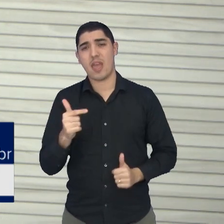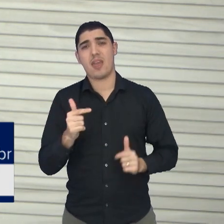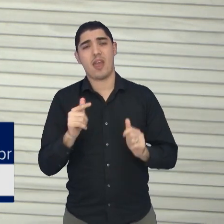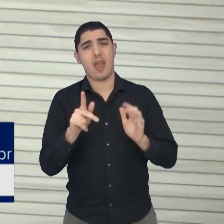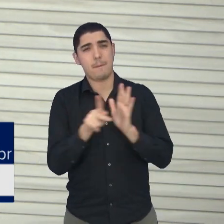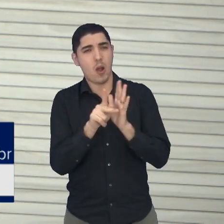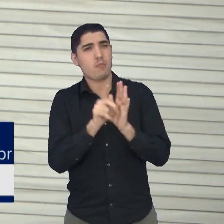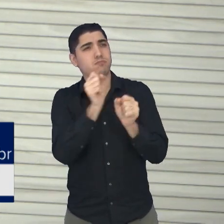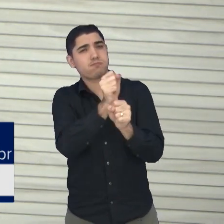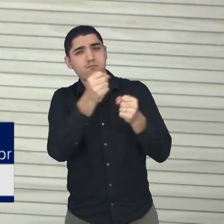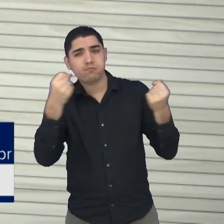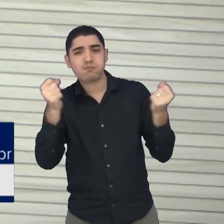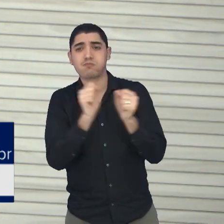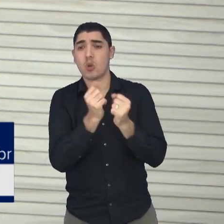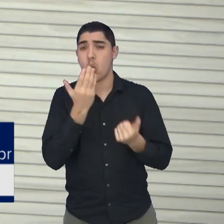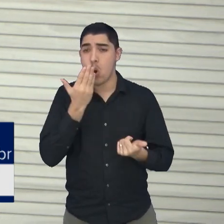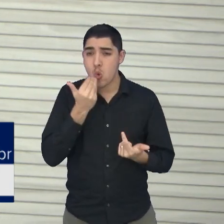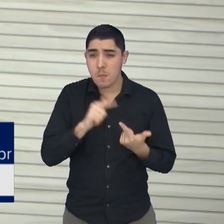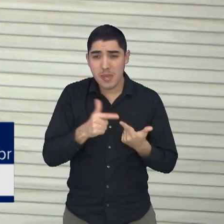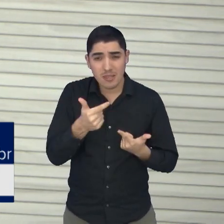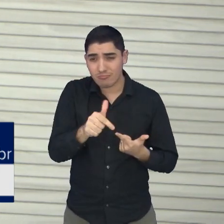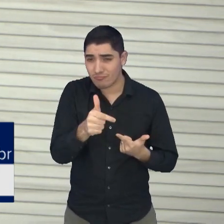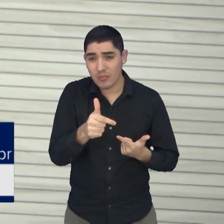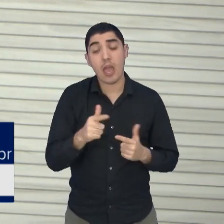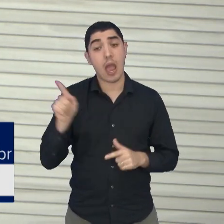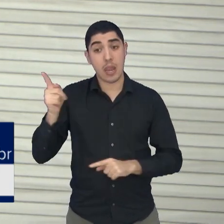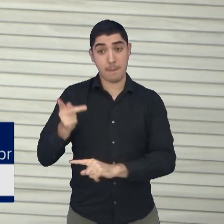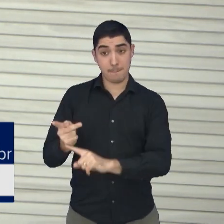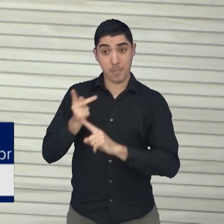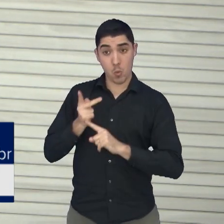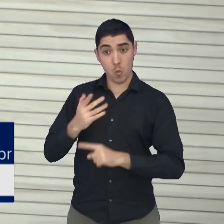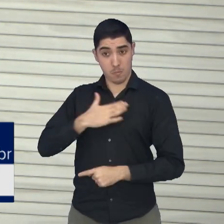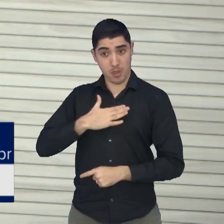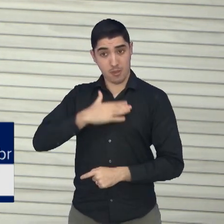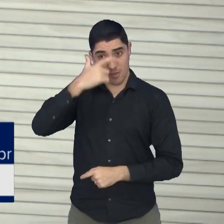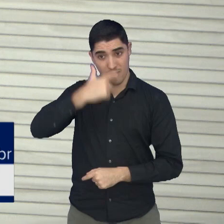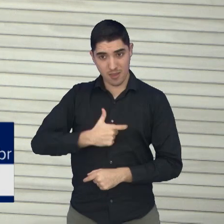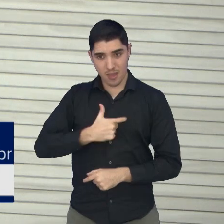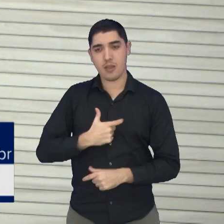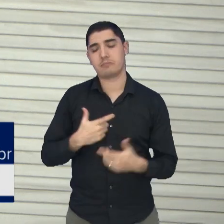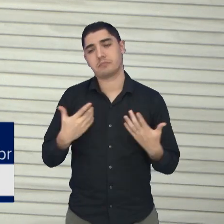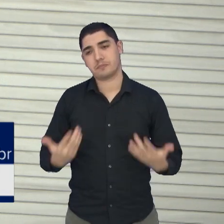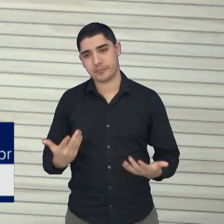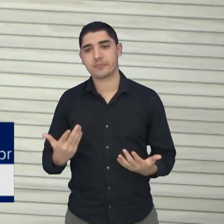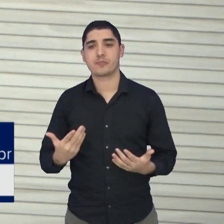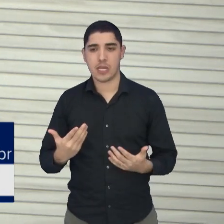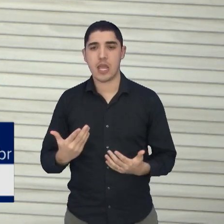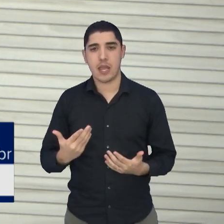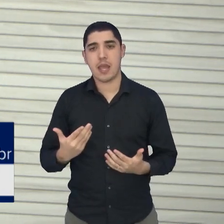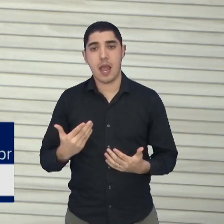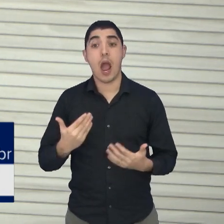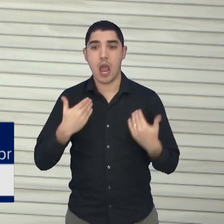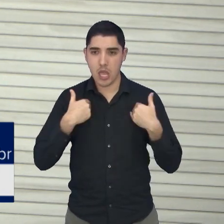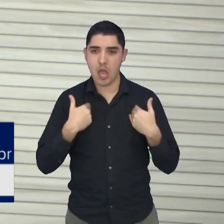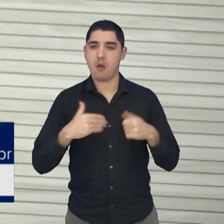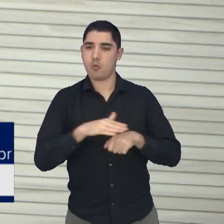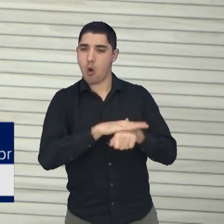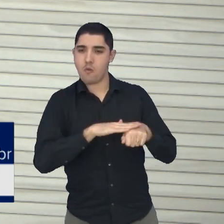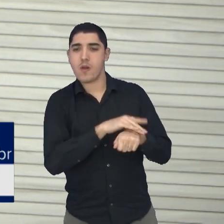nenhum tipo de atenção, procurou o gabinete. Nós fizemos então um contato com o apoio